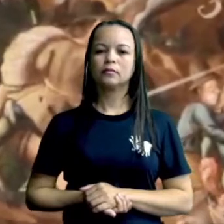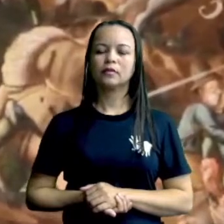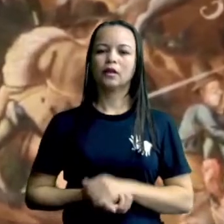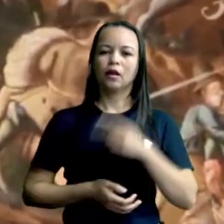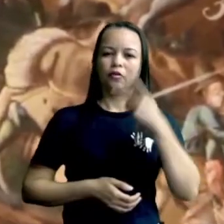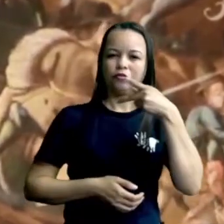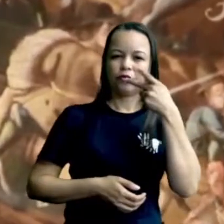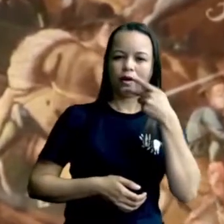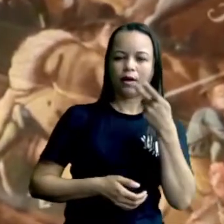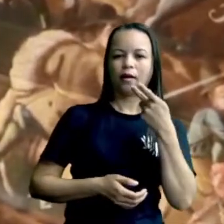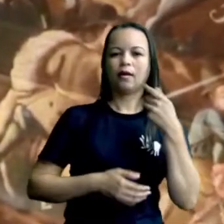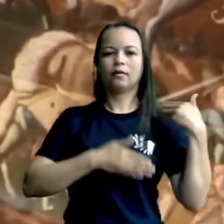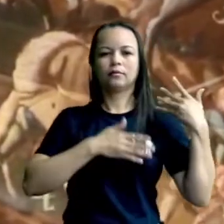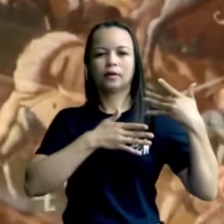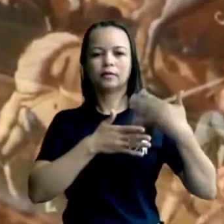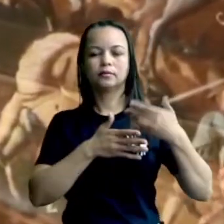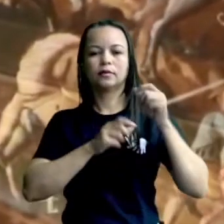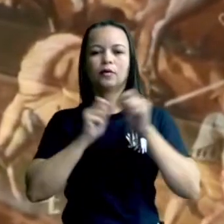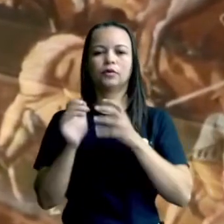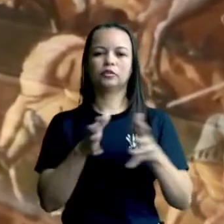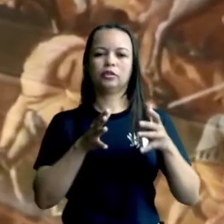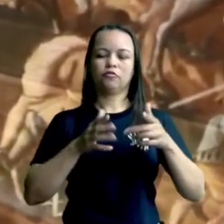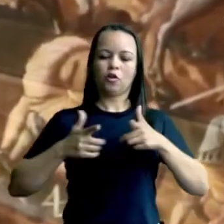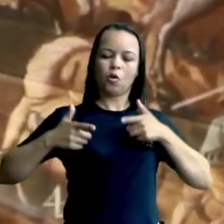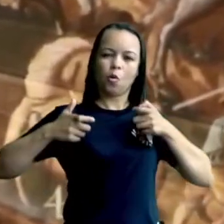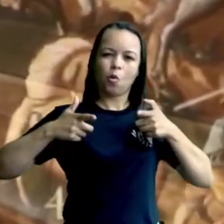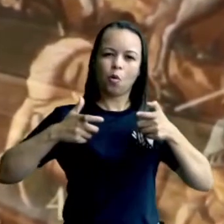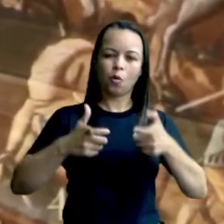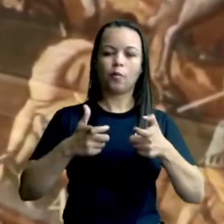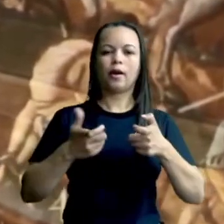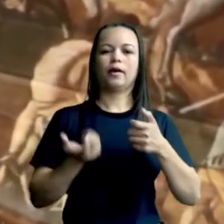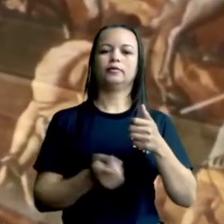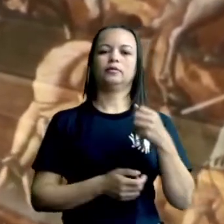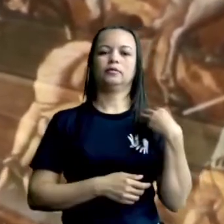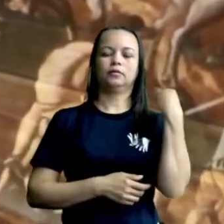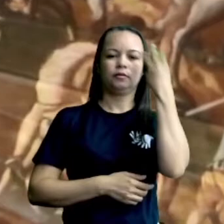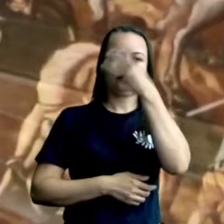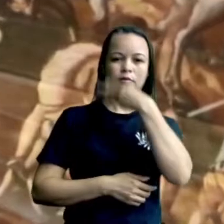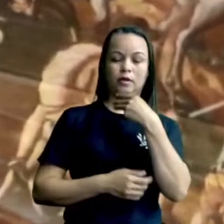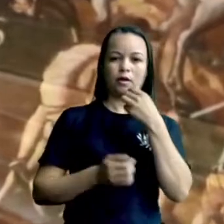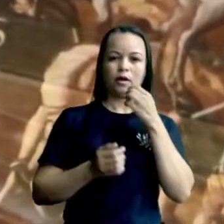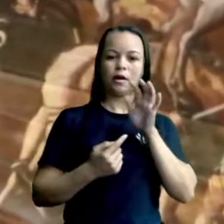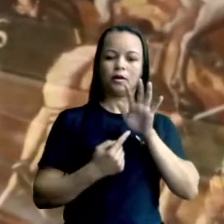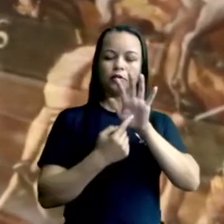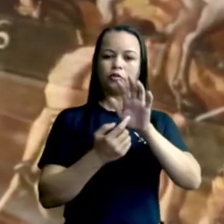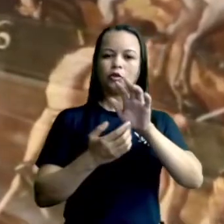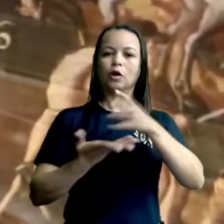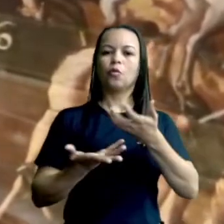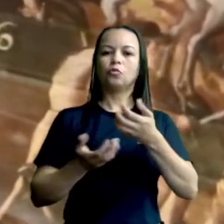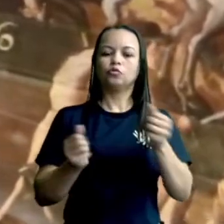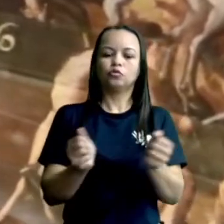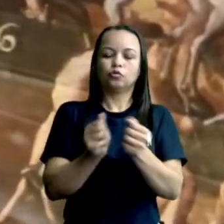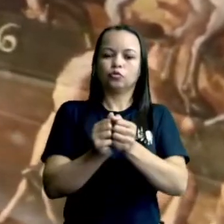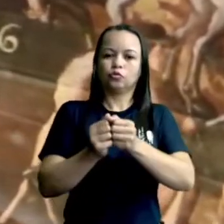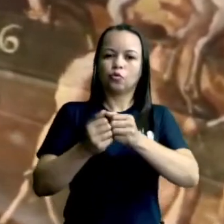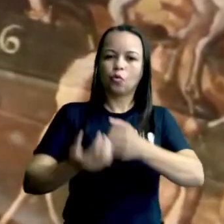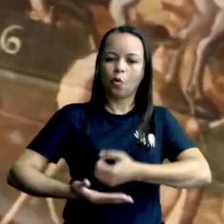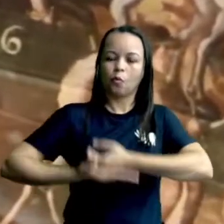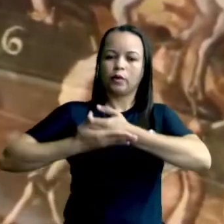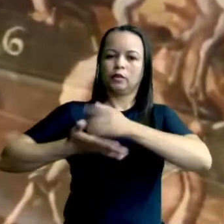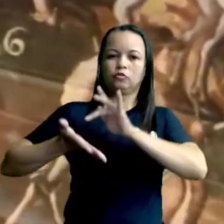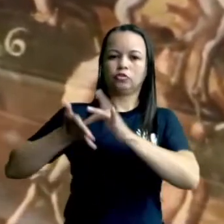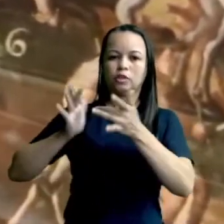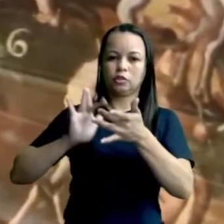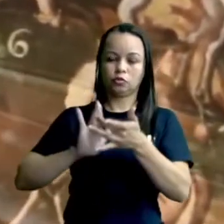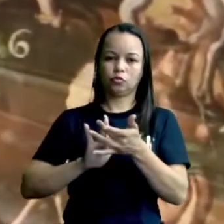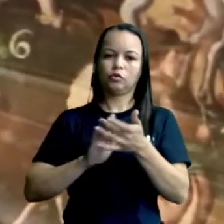Narra a tradição que durante os fortes combates, Nossa Senhora apareceu aos soldados com o menino Jesus no braço, na companhia de